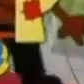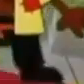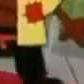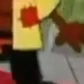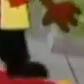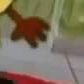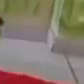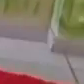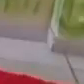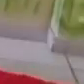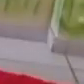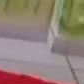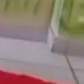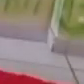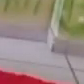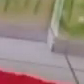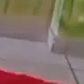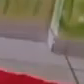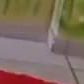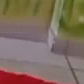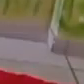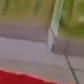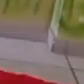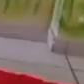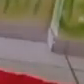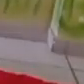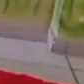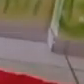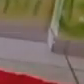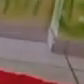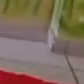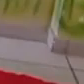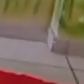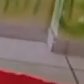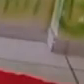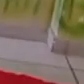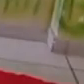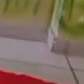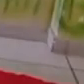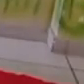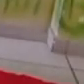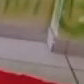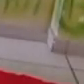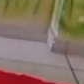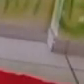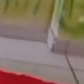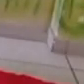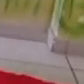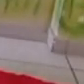Matou o boi bumbá e caiu no chão. O boi bonito se